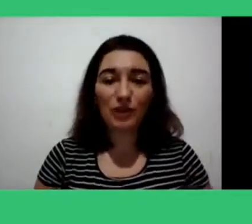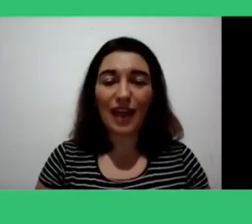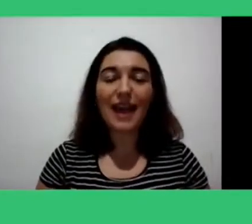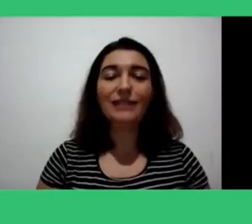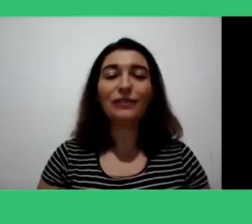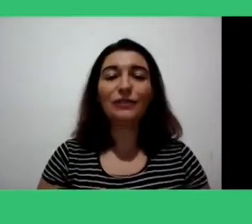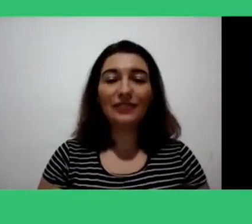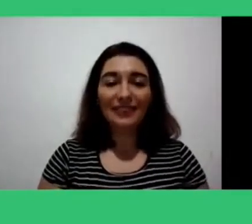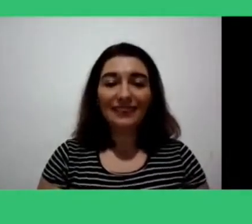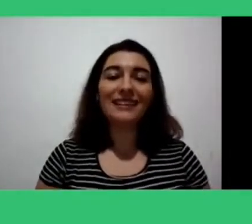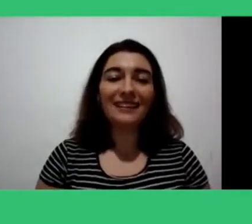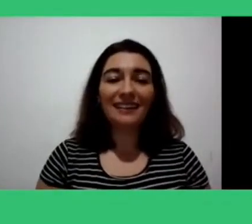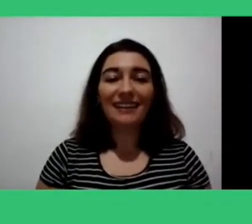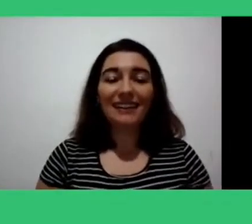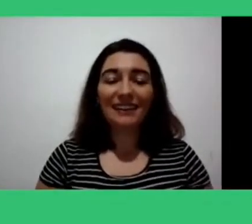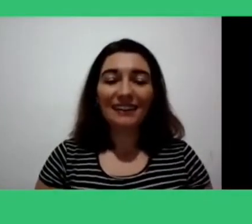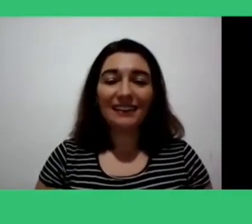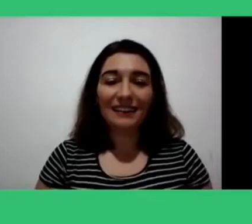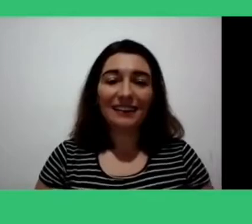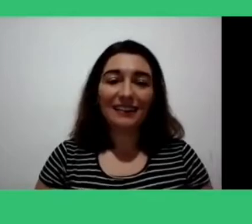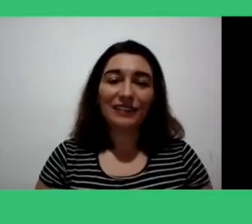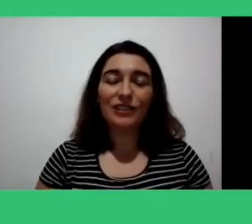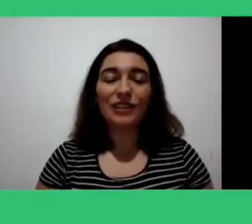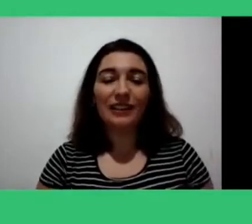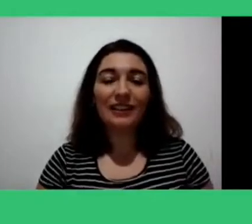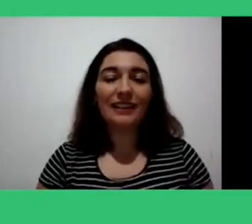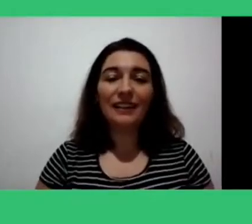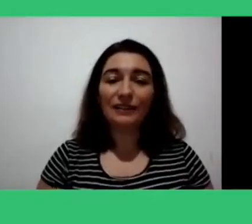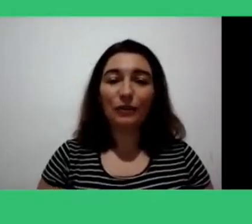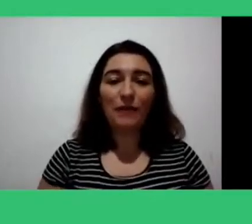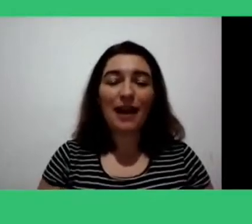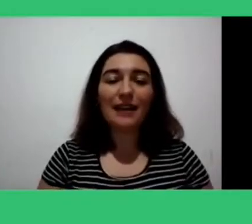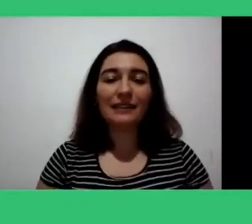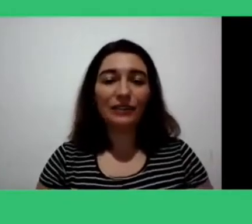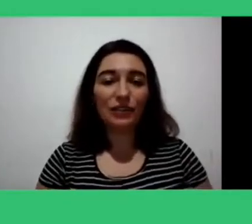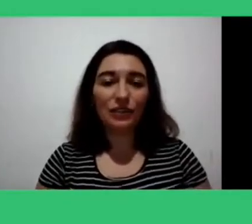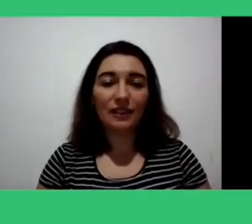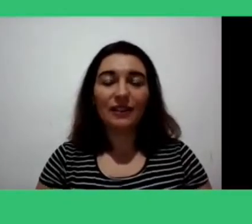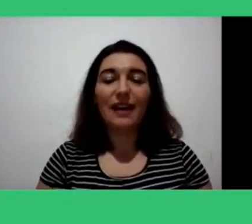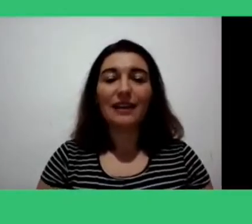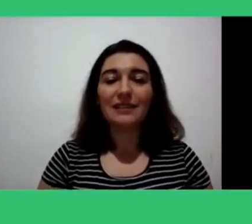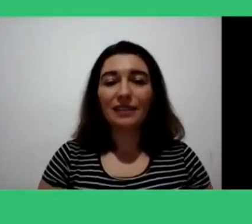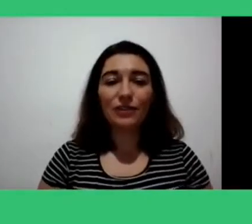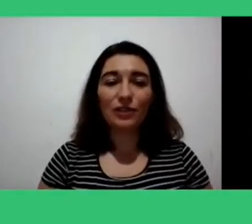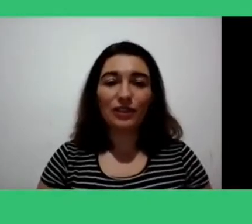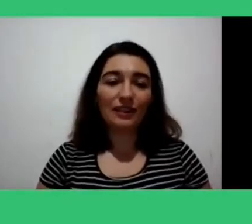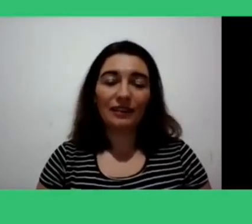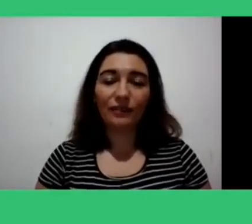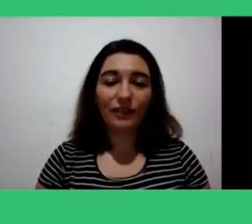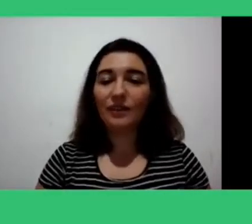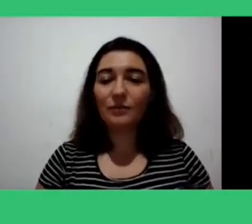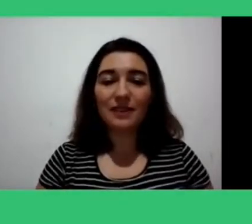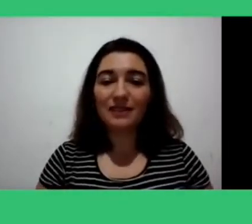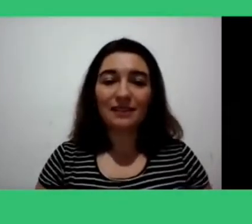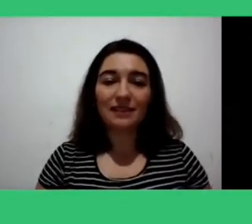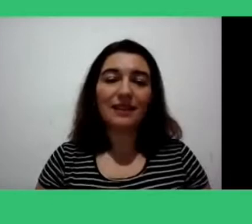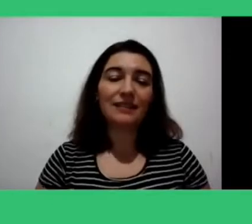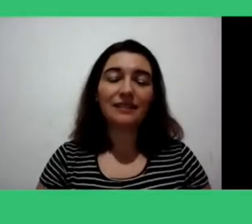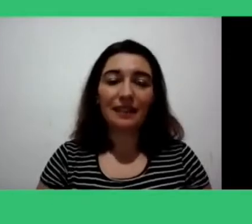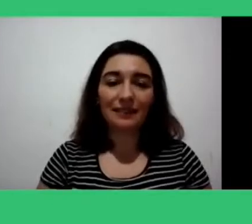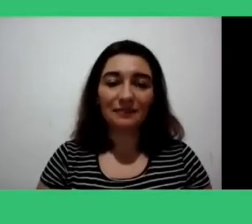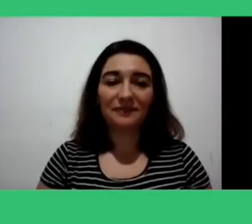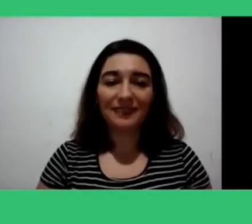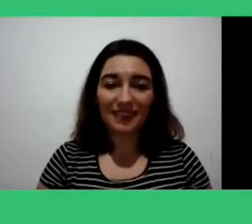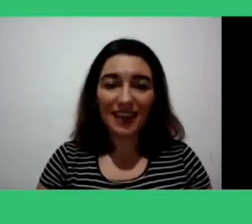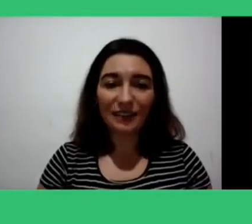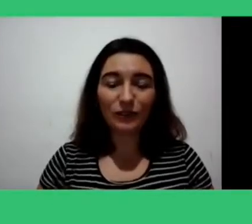aquele objeto que a gente liga na tomada, que a gente assiste ali filmes, etc, etc,